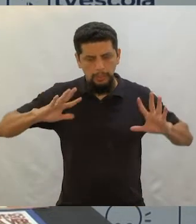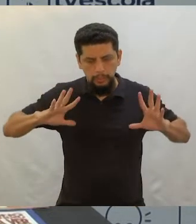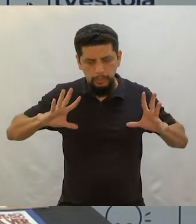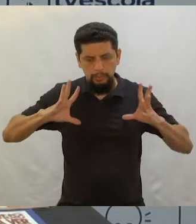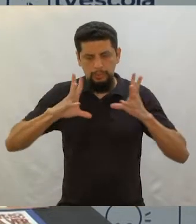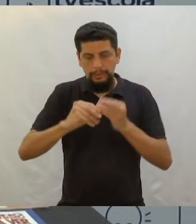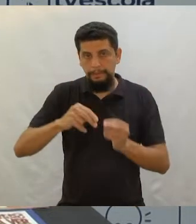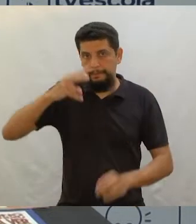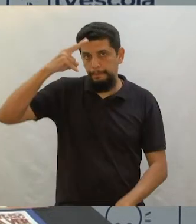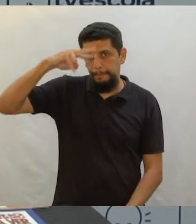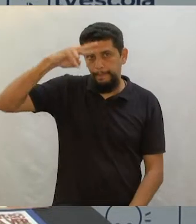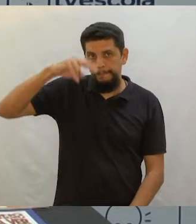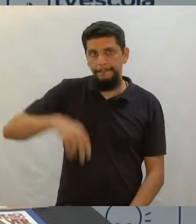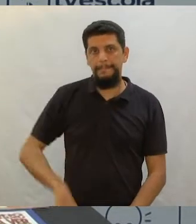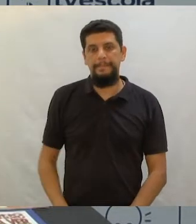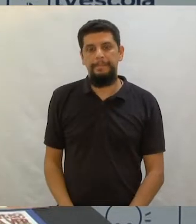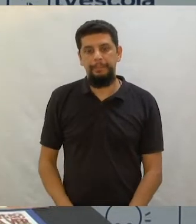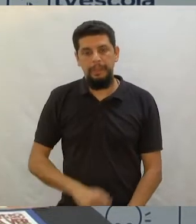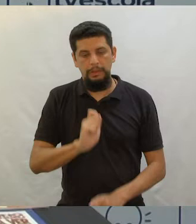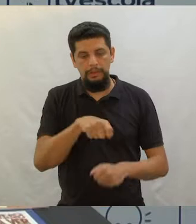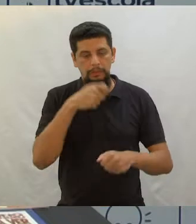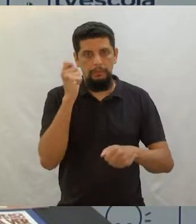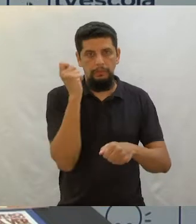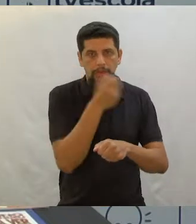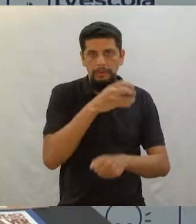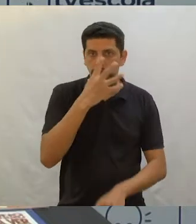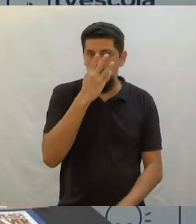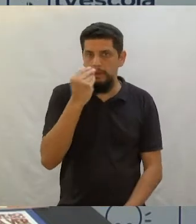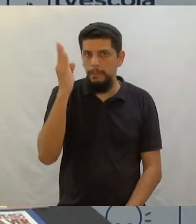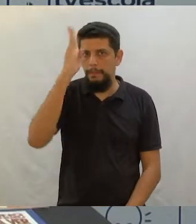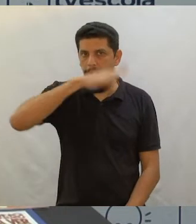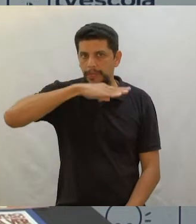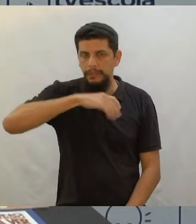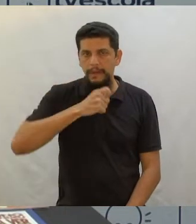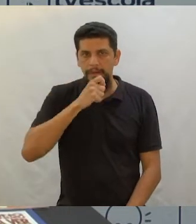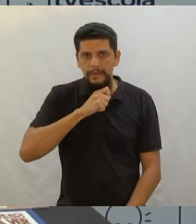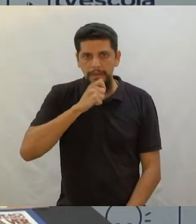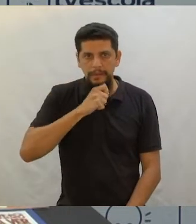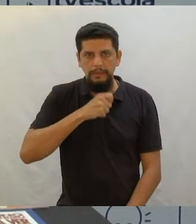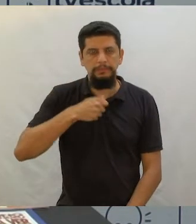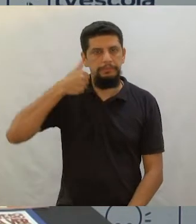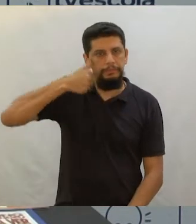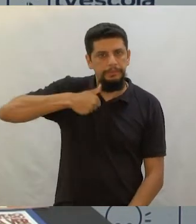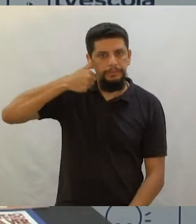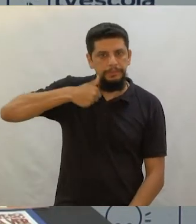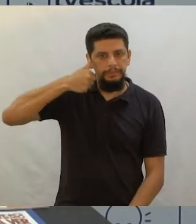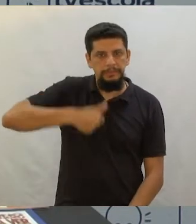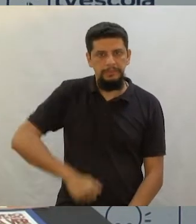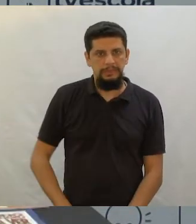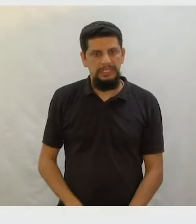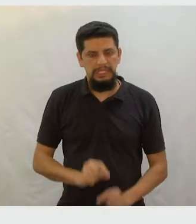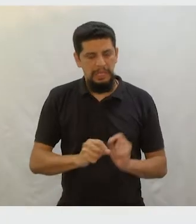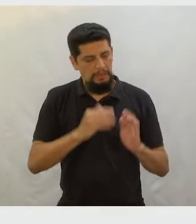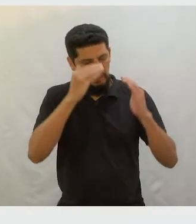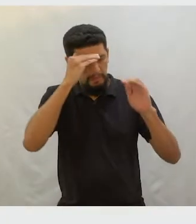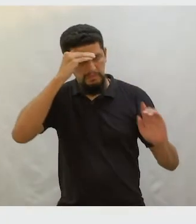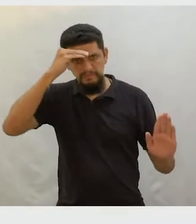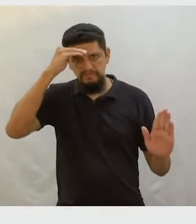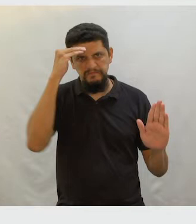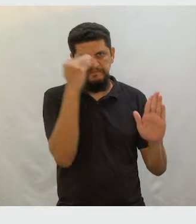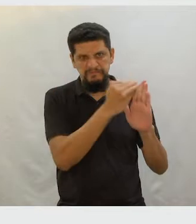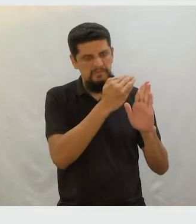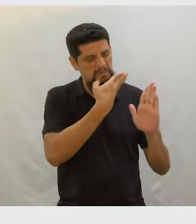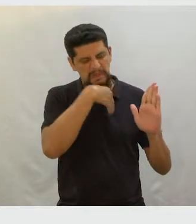as histórias de fadas de lobos ferozes de meninos e meninas que desobedeciam os